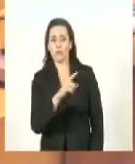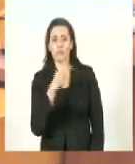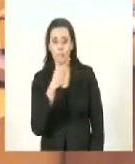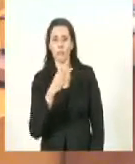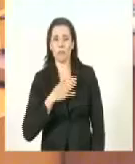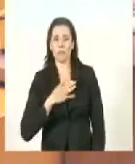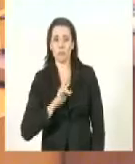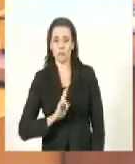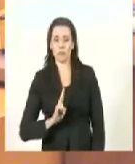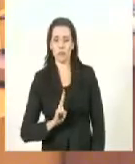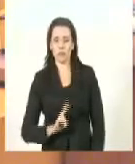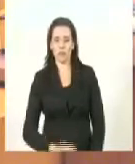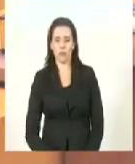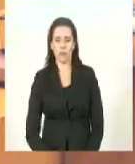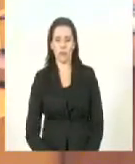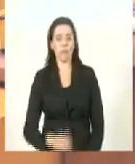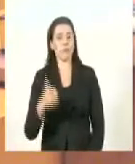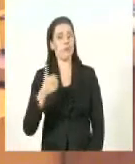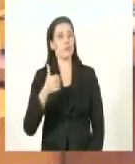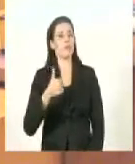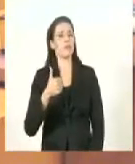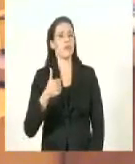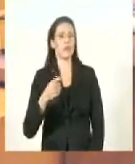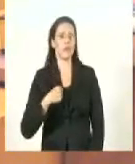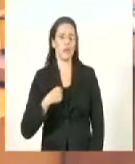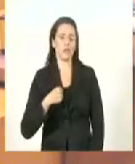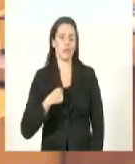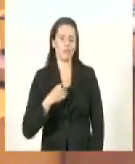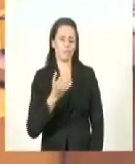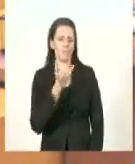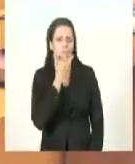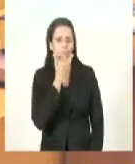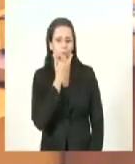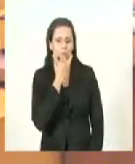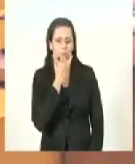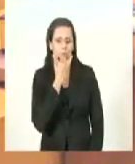lugar, pedir desculpas ao nobre colega deputado